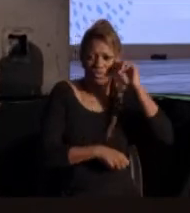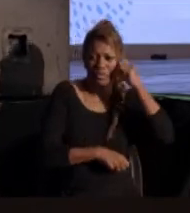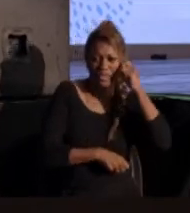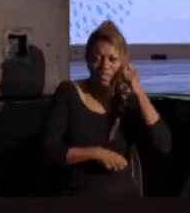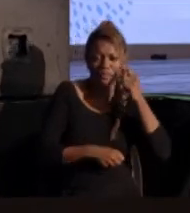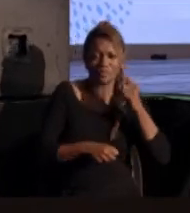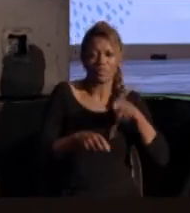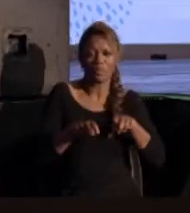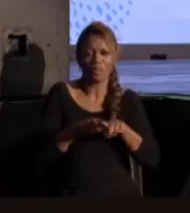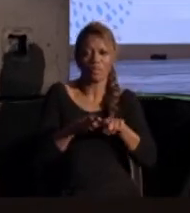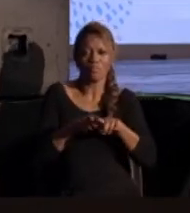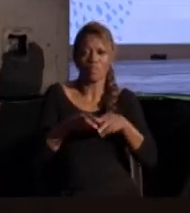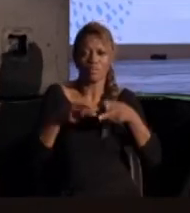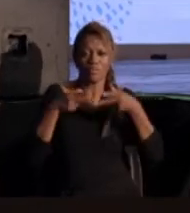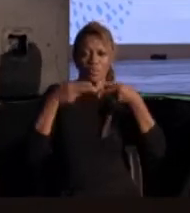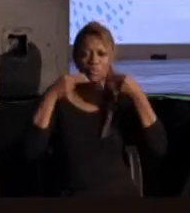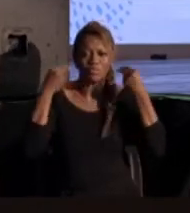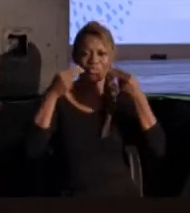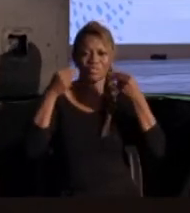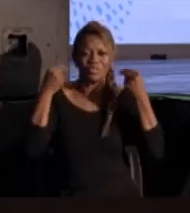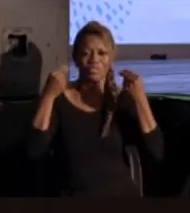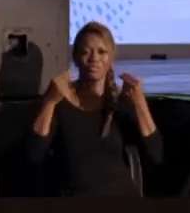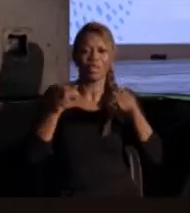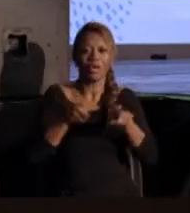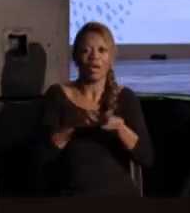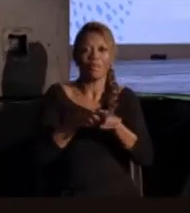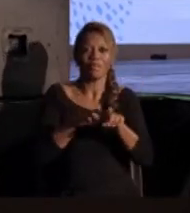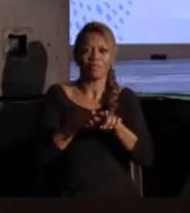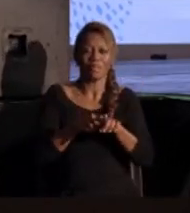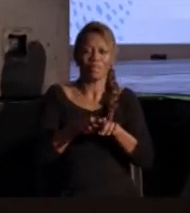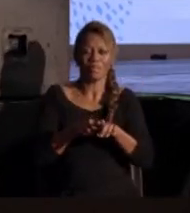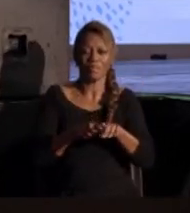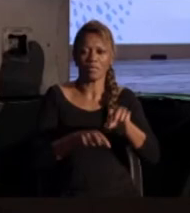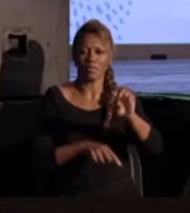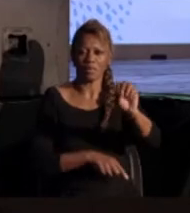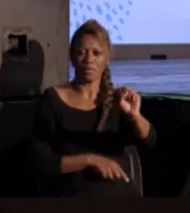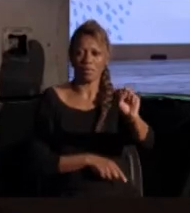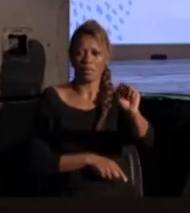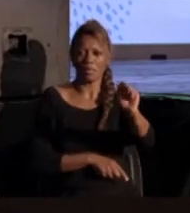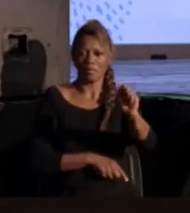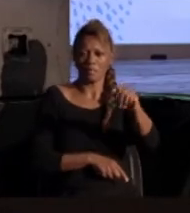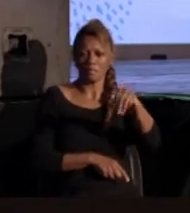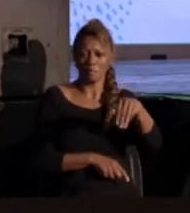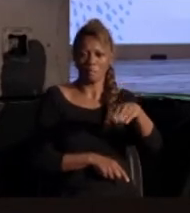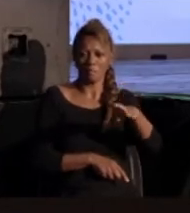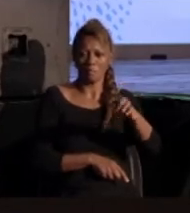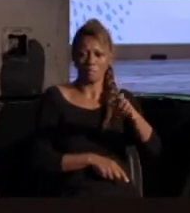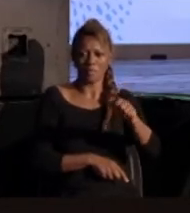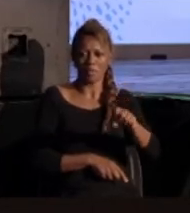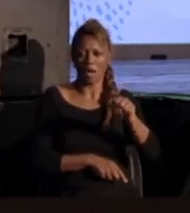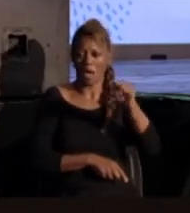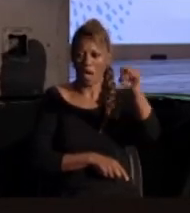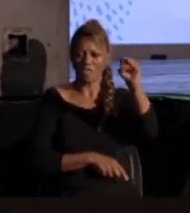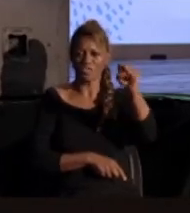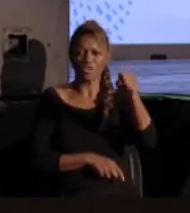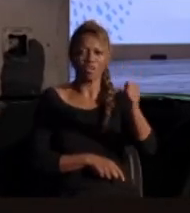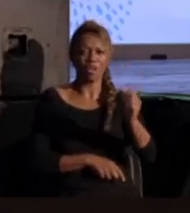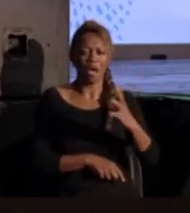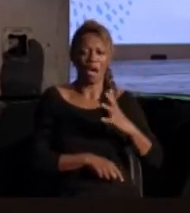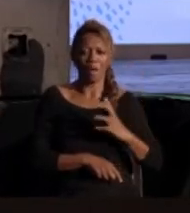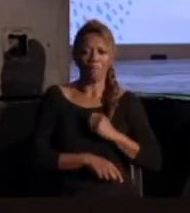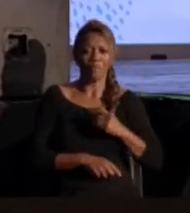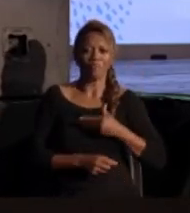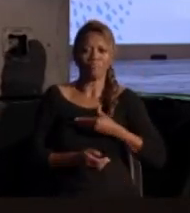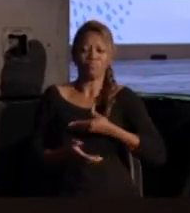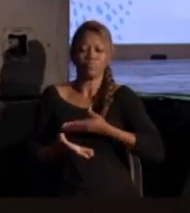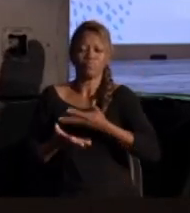indígena. Foi colocado aqui também pelo professor Samuel, axé, amor restaurador para todos